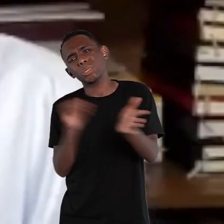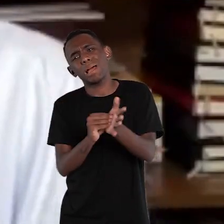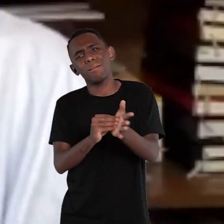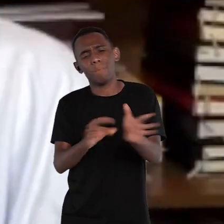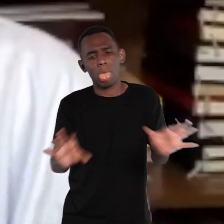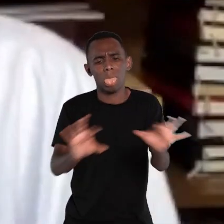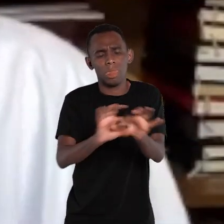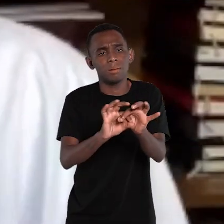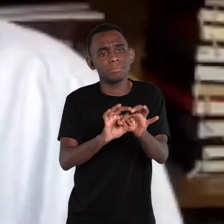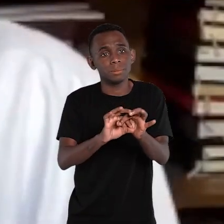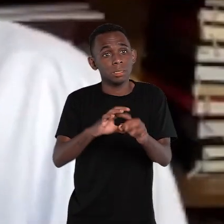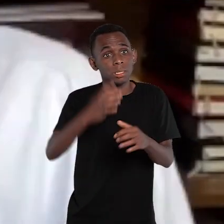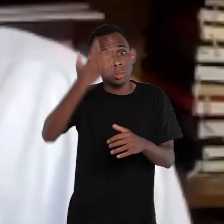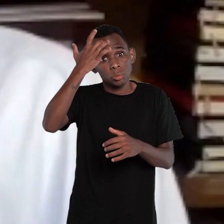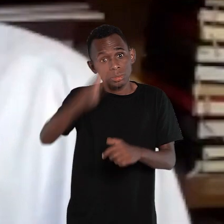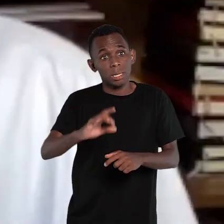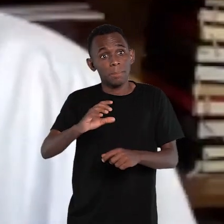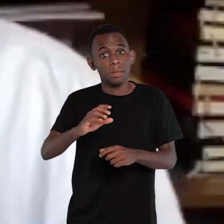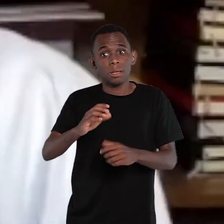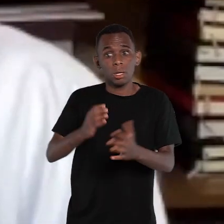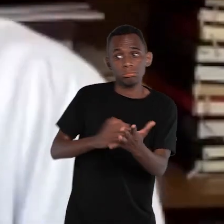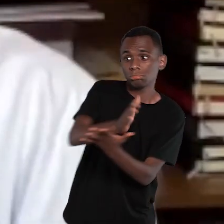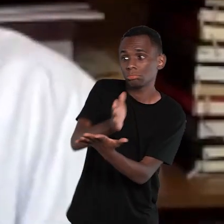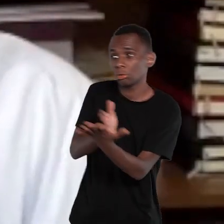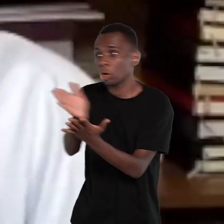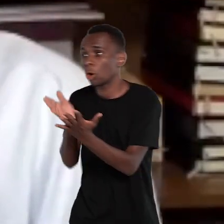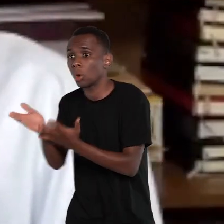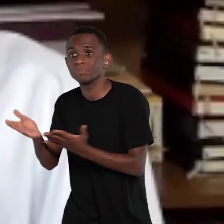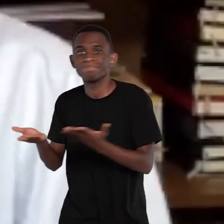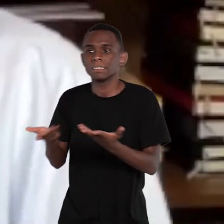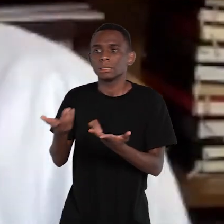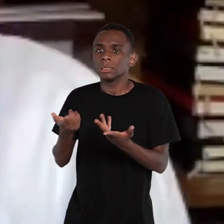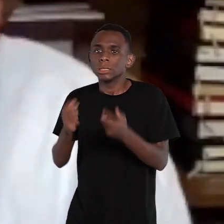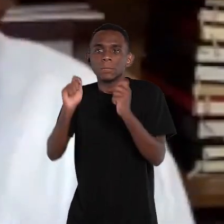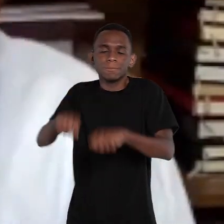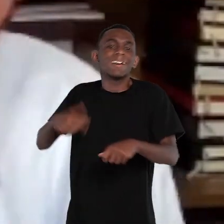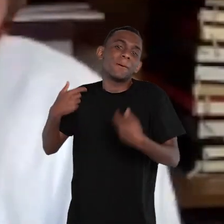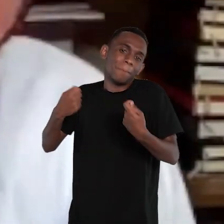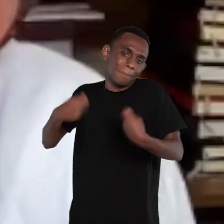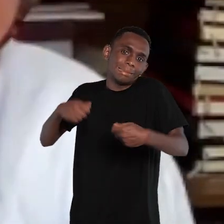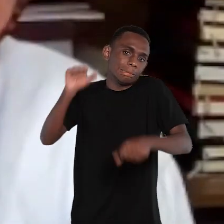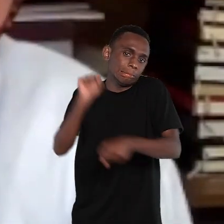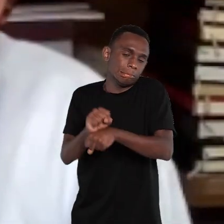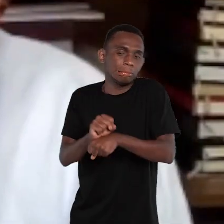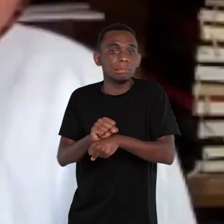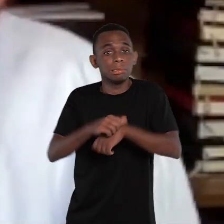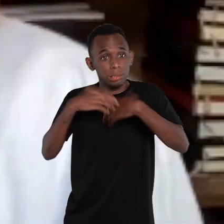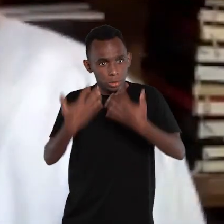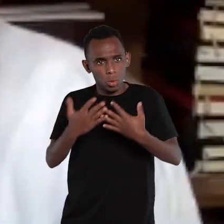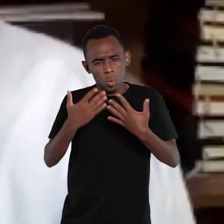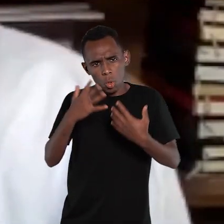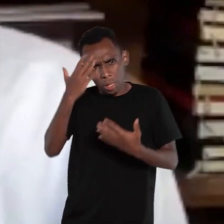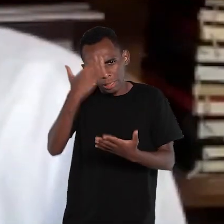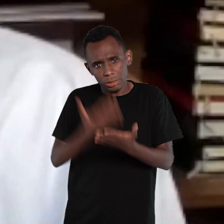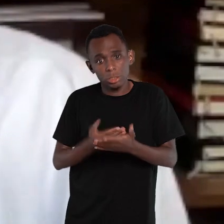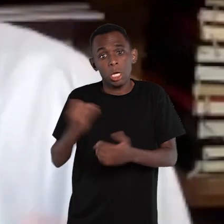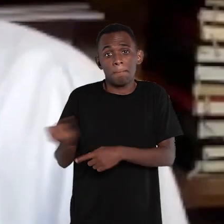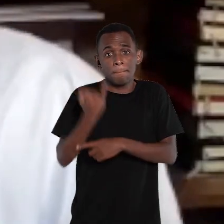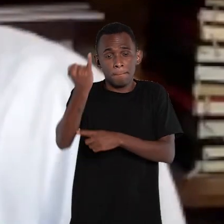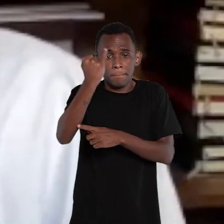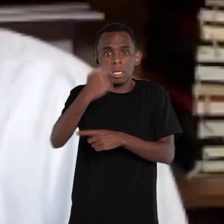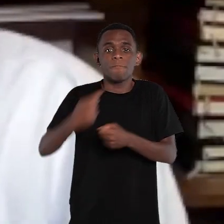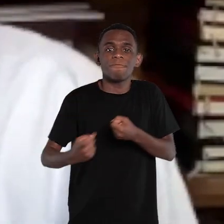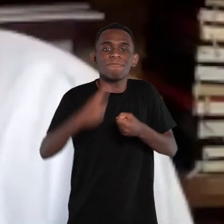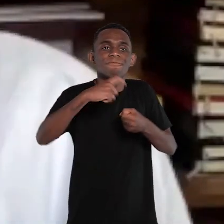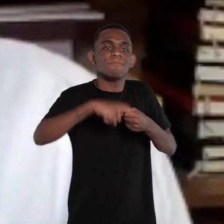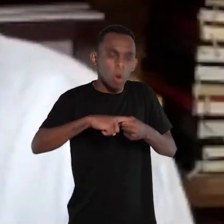não saber, assim, de maneira crua, não saber para que lado ir, e aquilo empacou ali e ficou por ali. Eu acho que quando é importante,